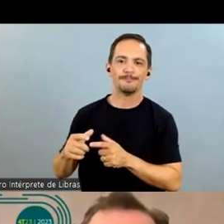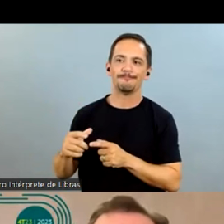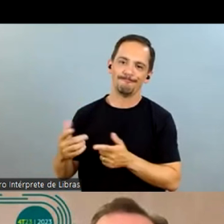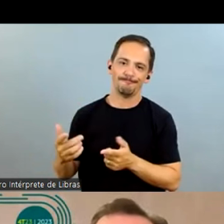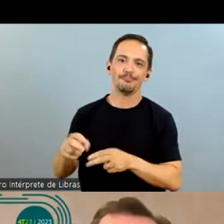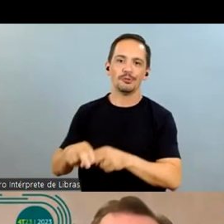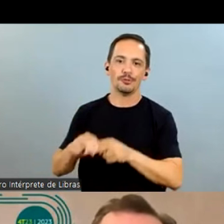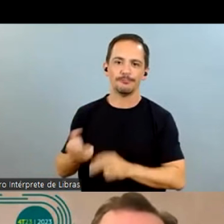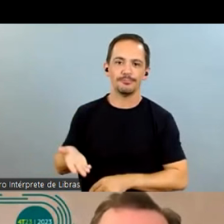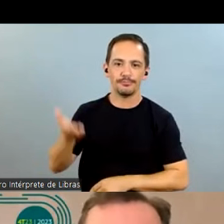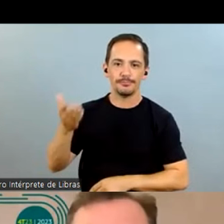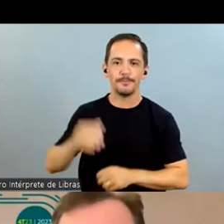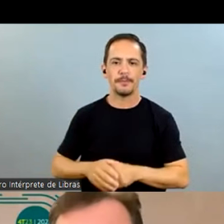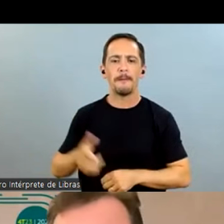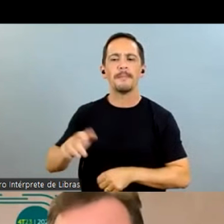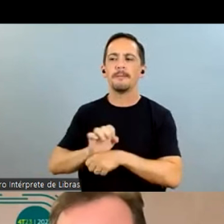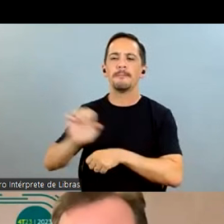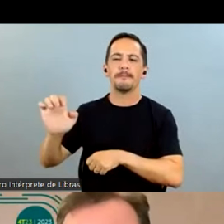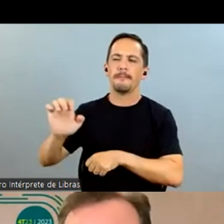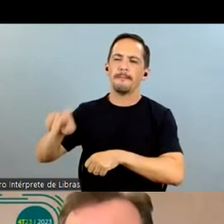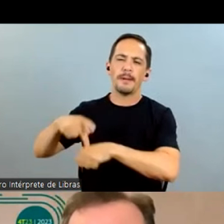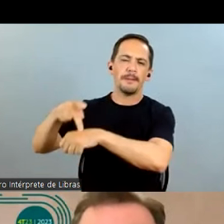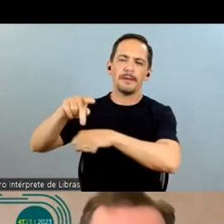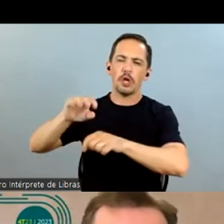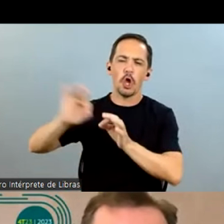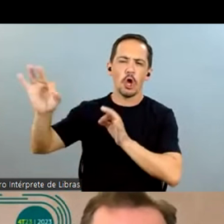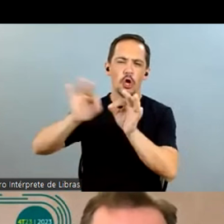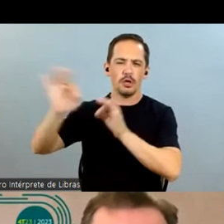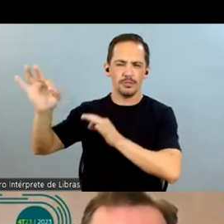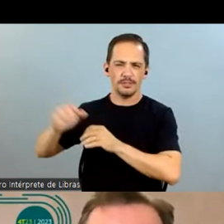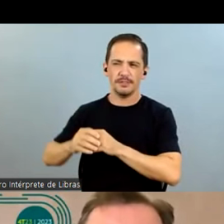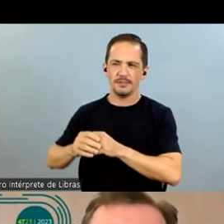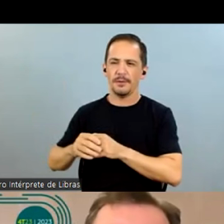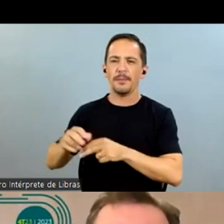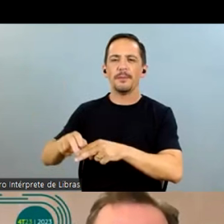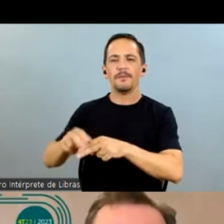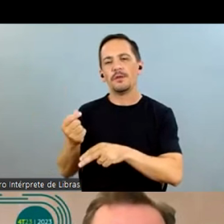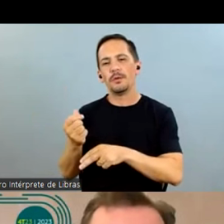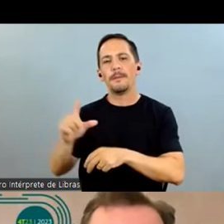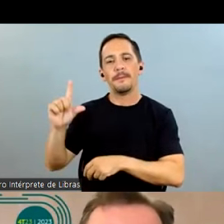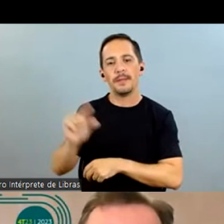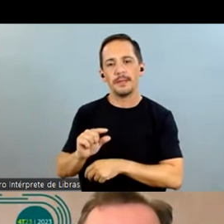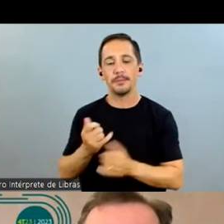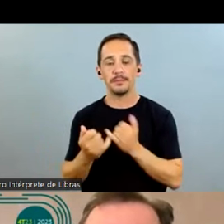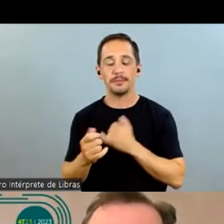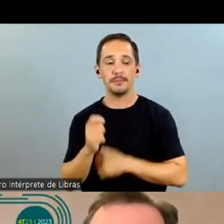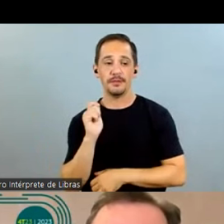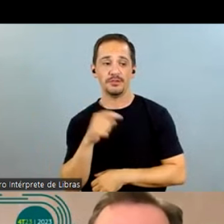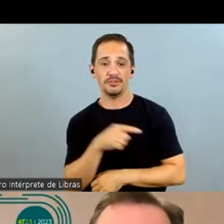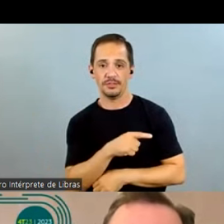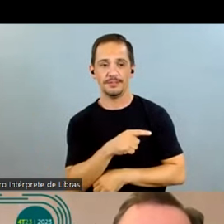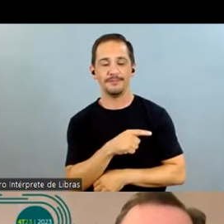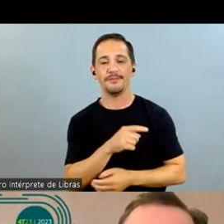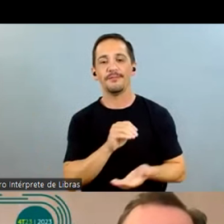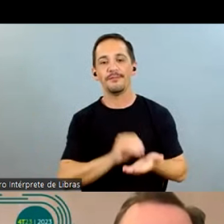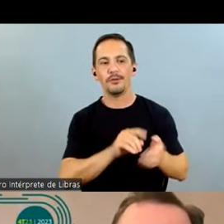exportamos para países mais distantes com preços um pouco menores em função da situação da Argentina que até agora não se regularizou então